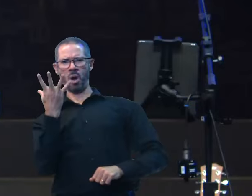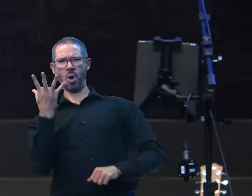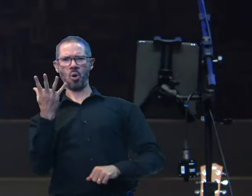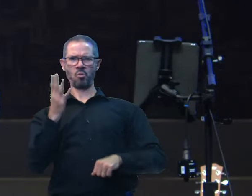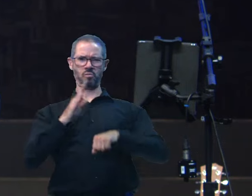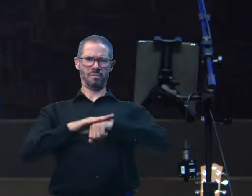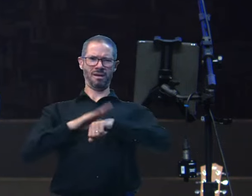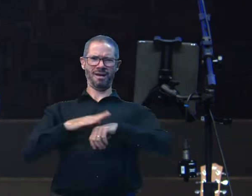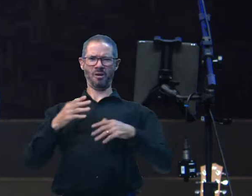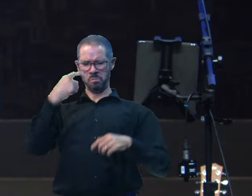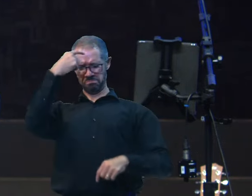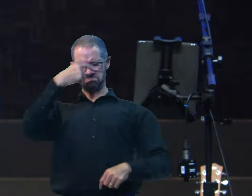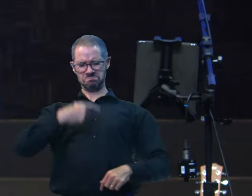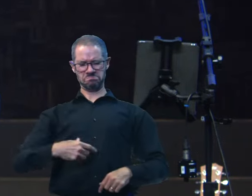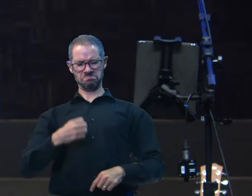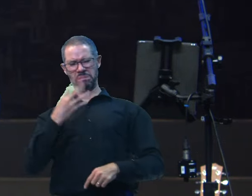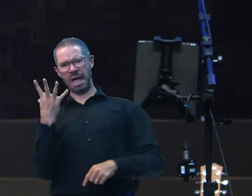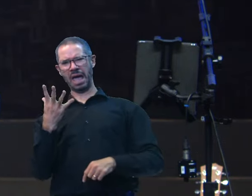bem.